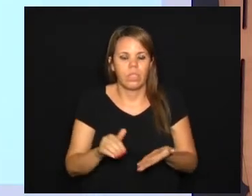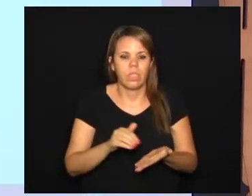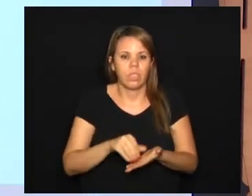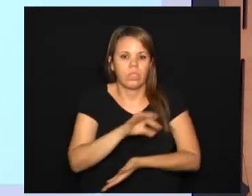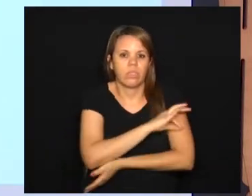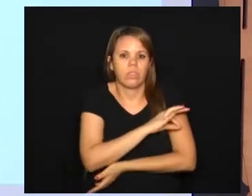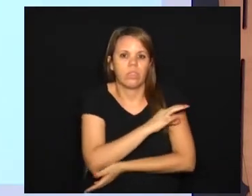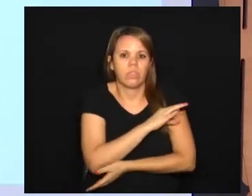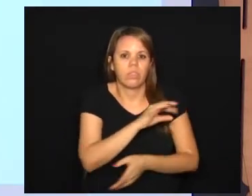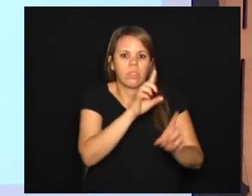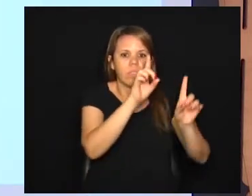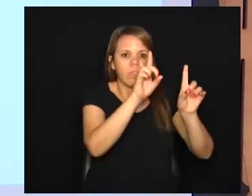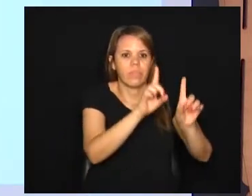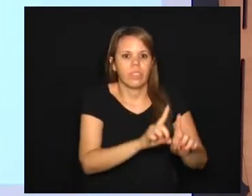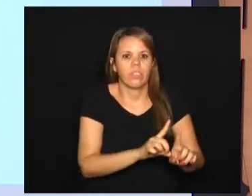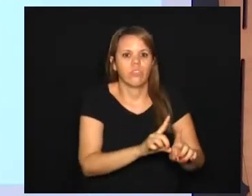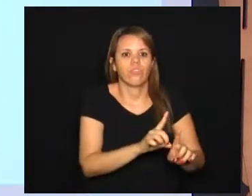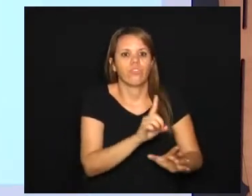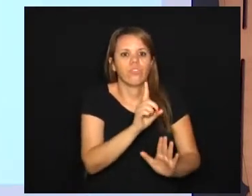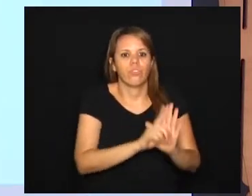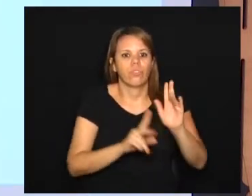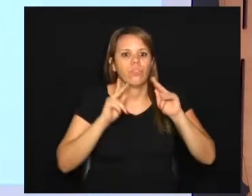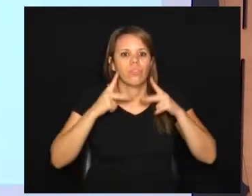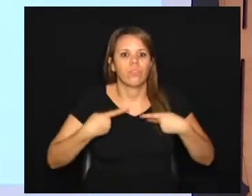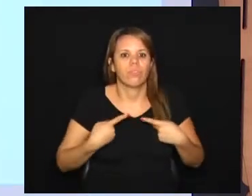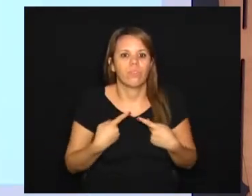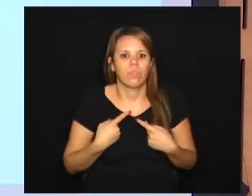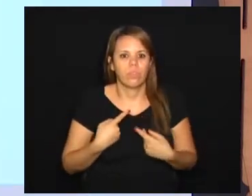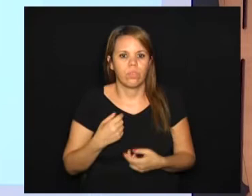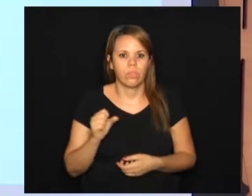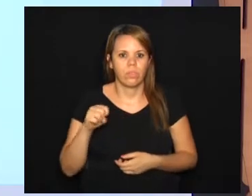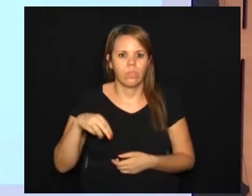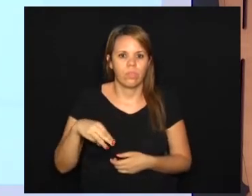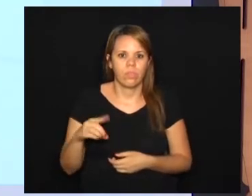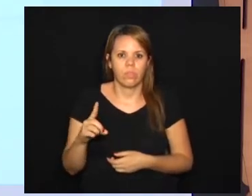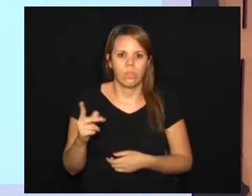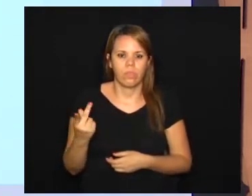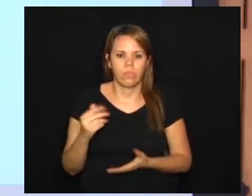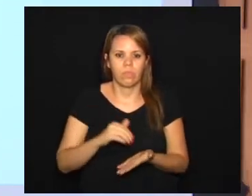Direitos Humanos, e a sigla SMAS-DH, que é a sigla da Secretaria.